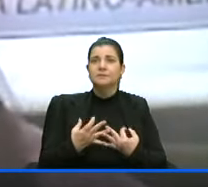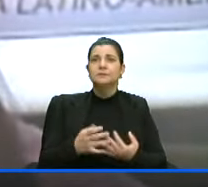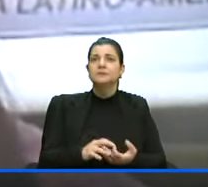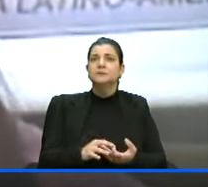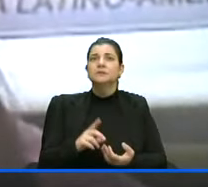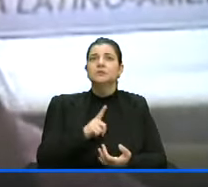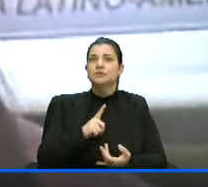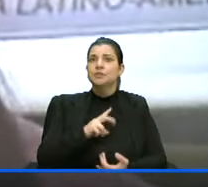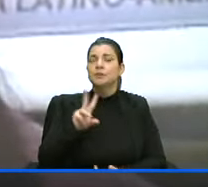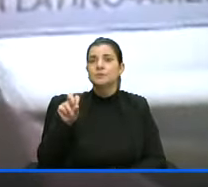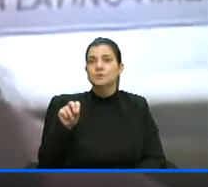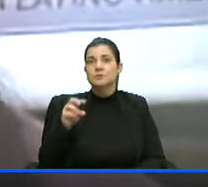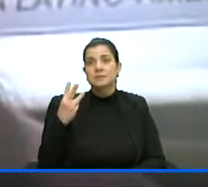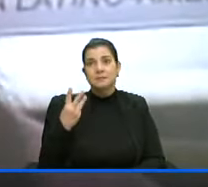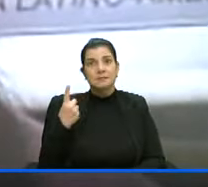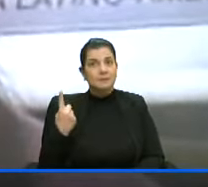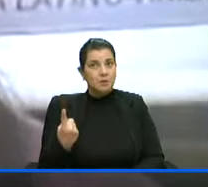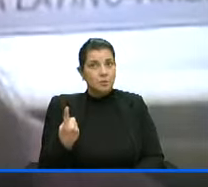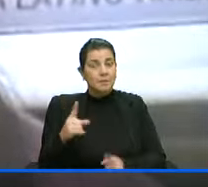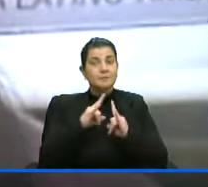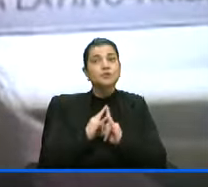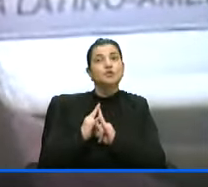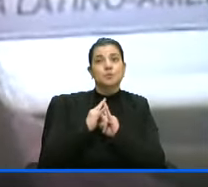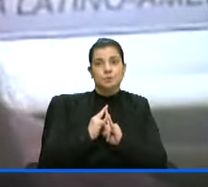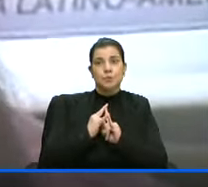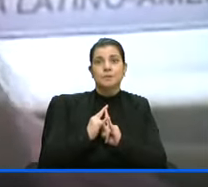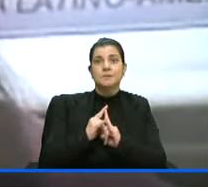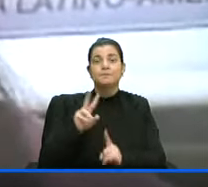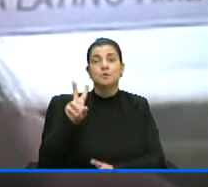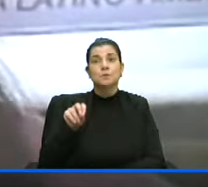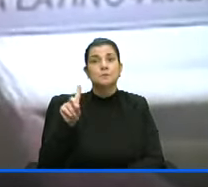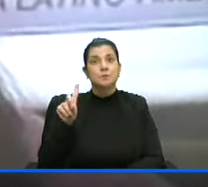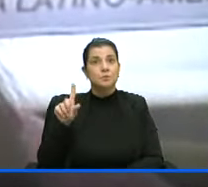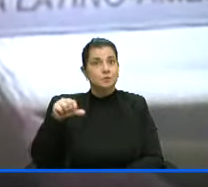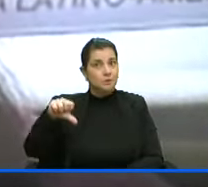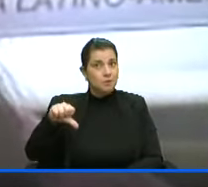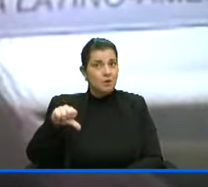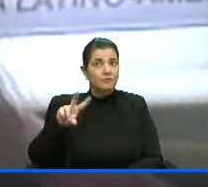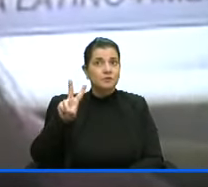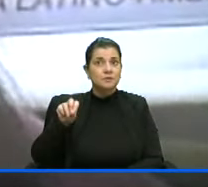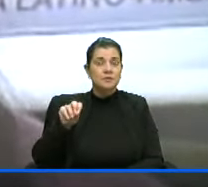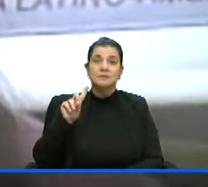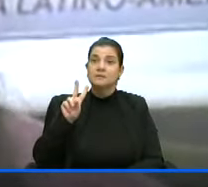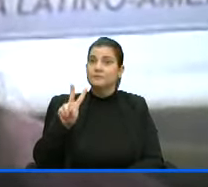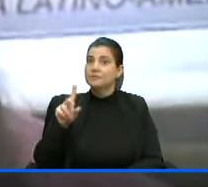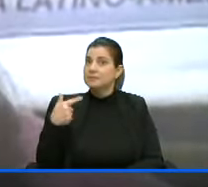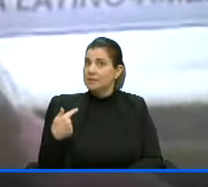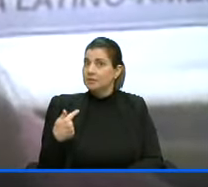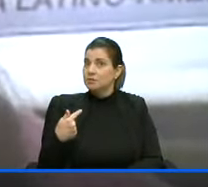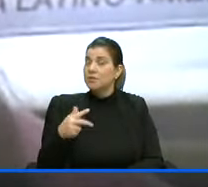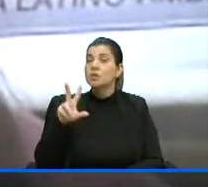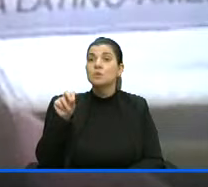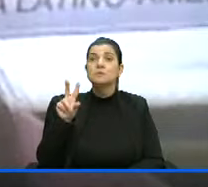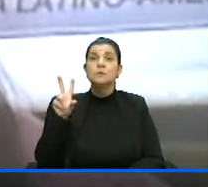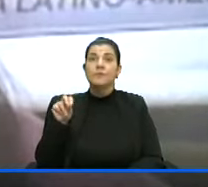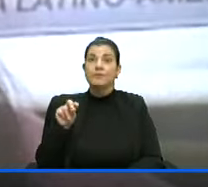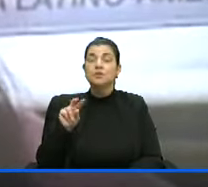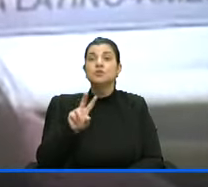instituições. Nós tínhamos 231 instituições, 2019, 227,